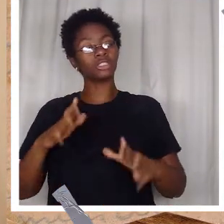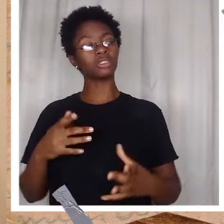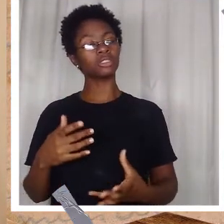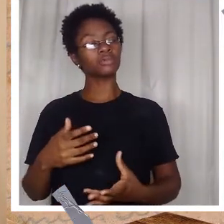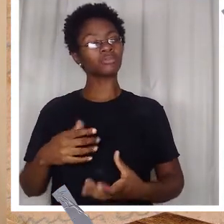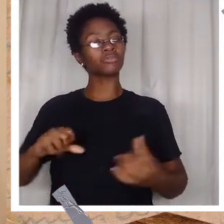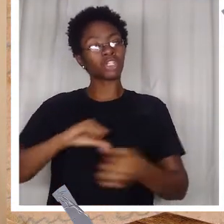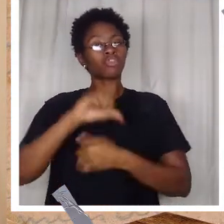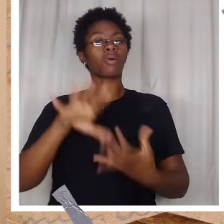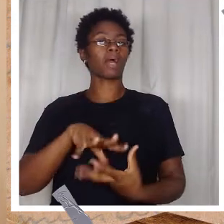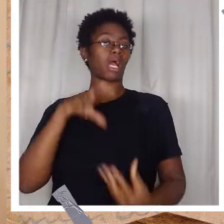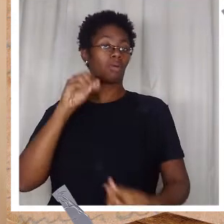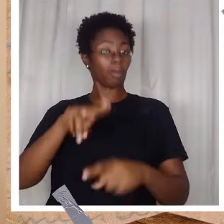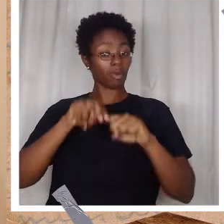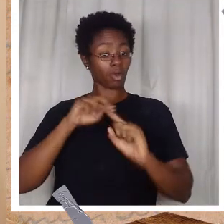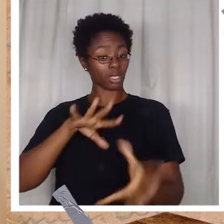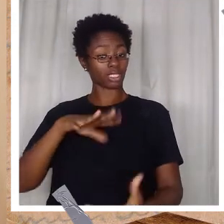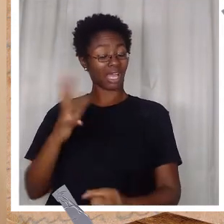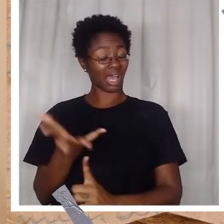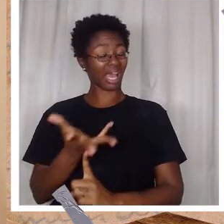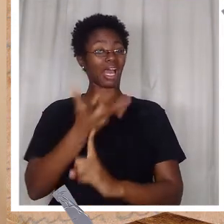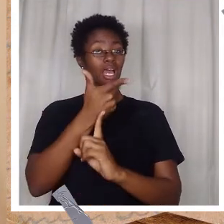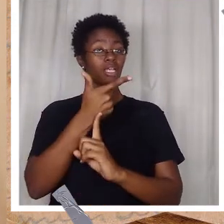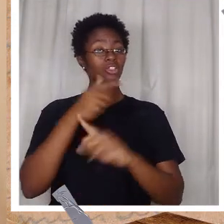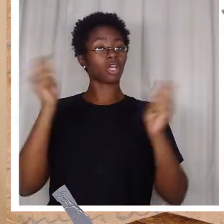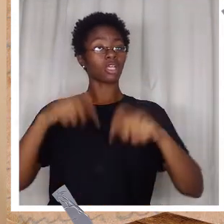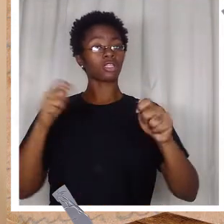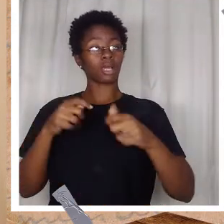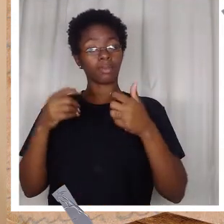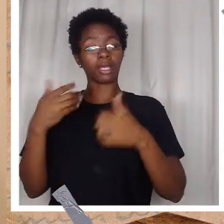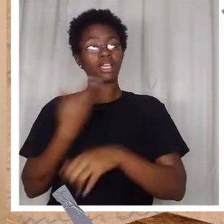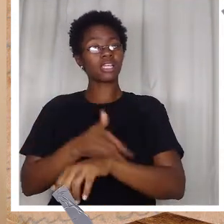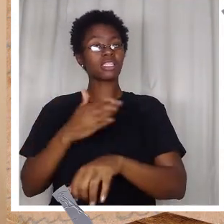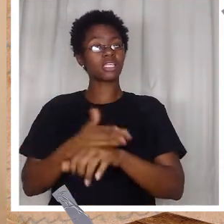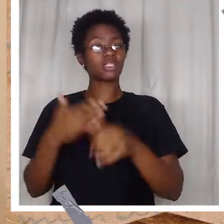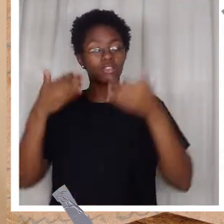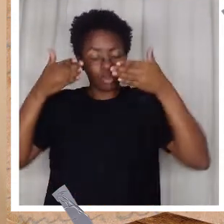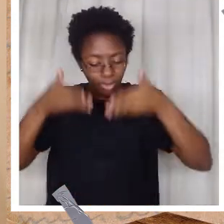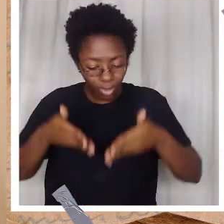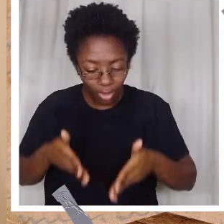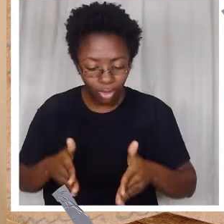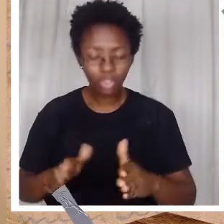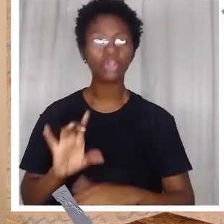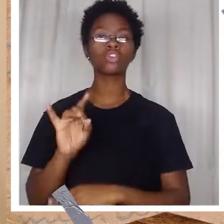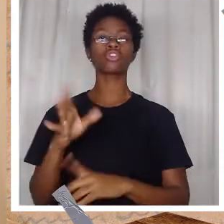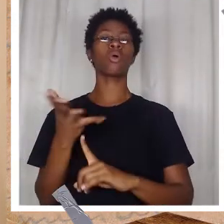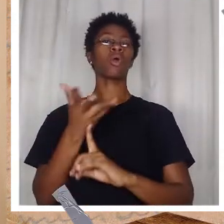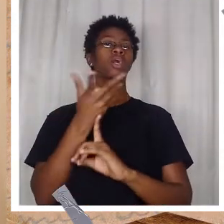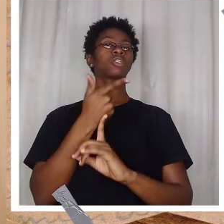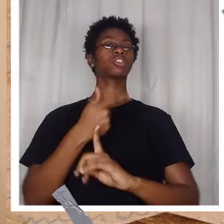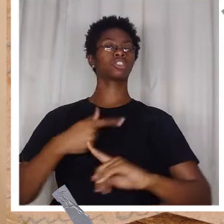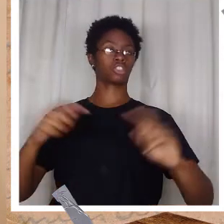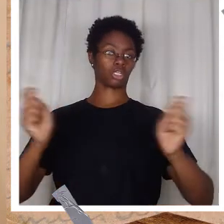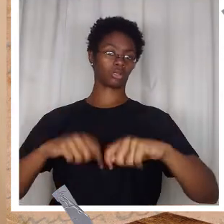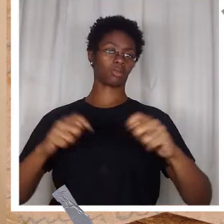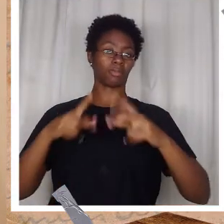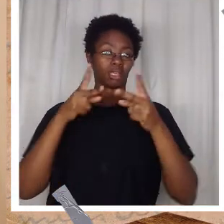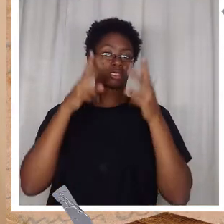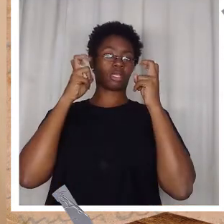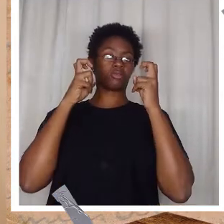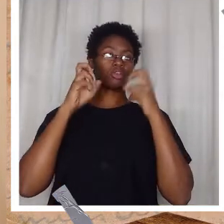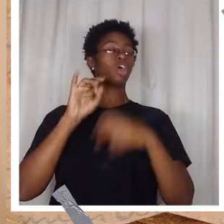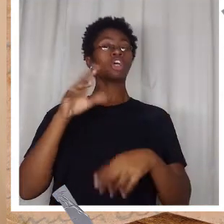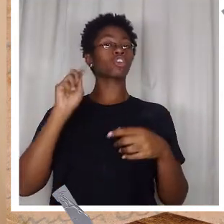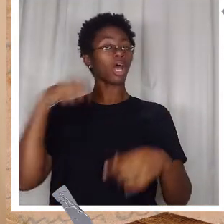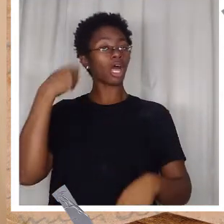consegue fazer exercícios de imersão que só o artista se detém nisso. E não só o ator, o escritor,